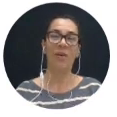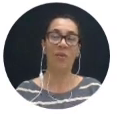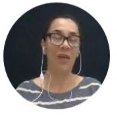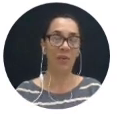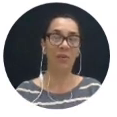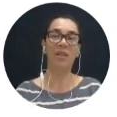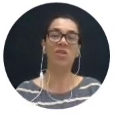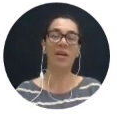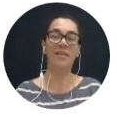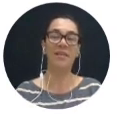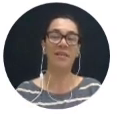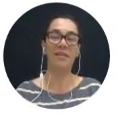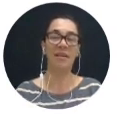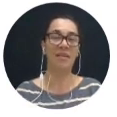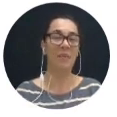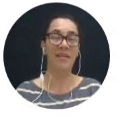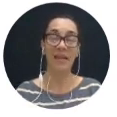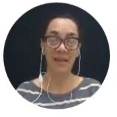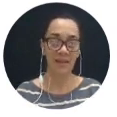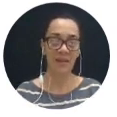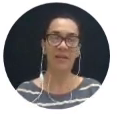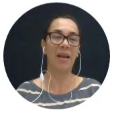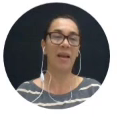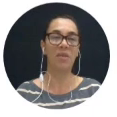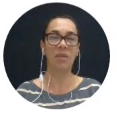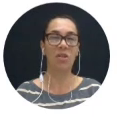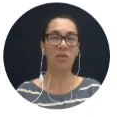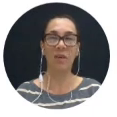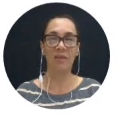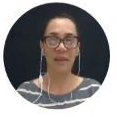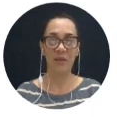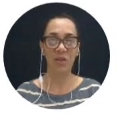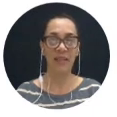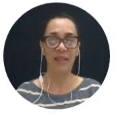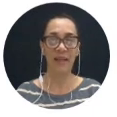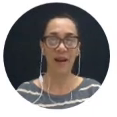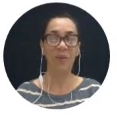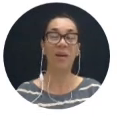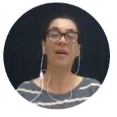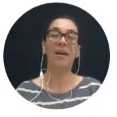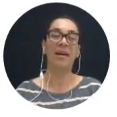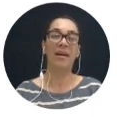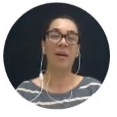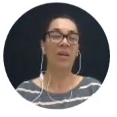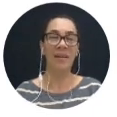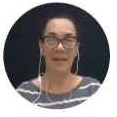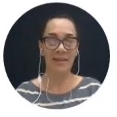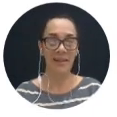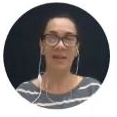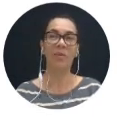presente comigo durante as pesquisas que fizemos, durante todo o levantamento de material,